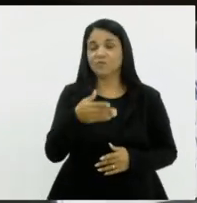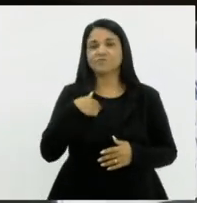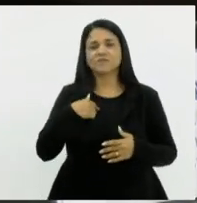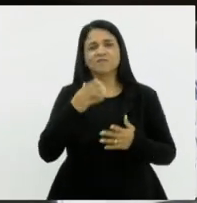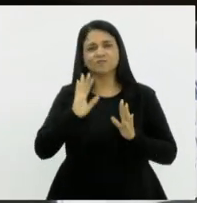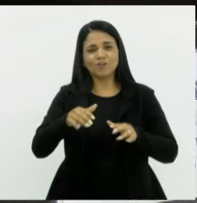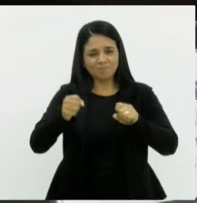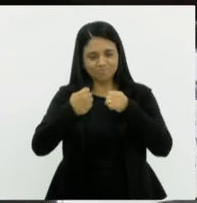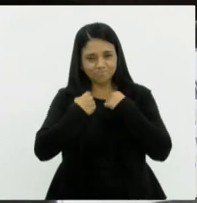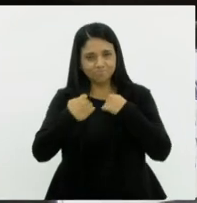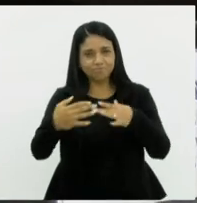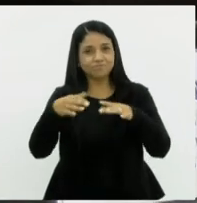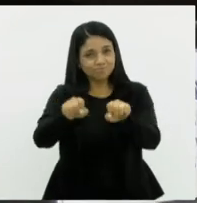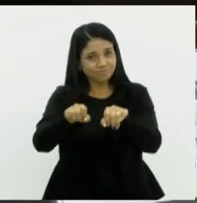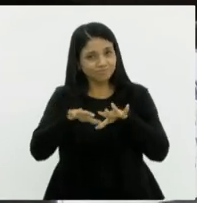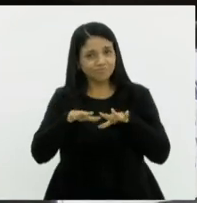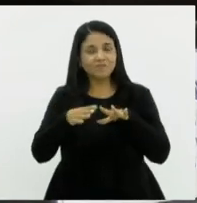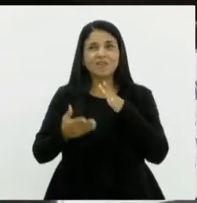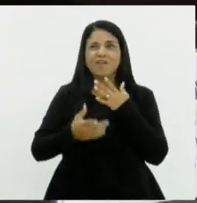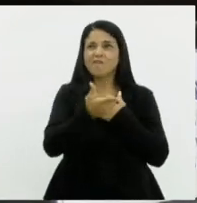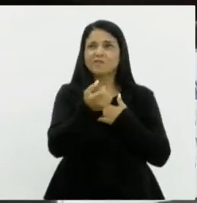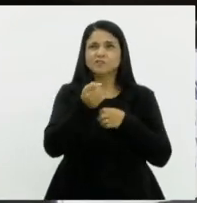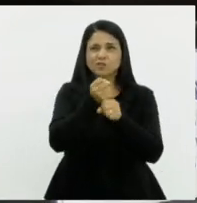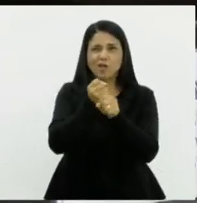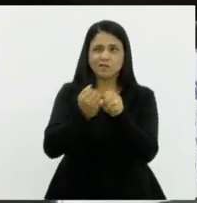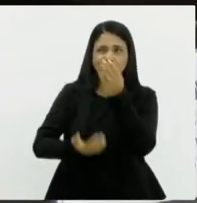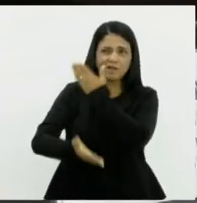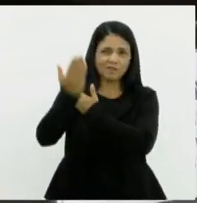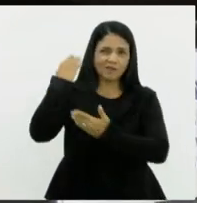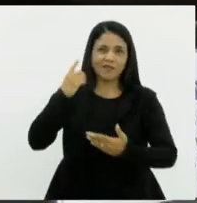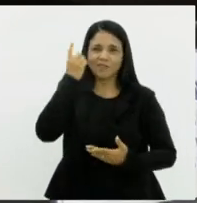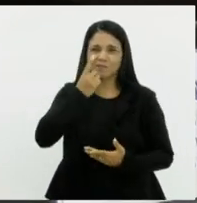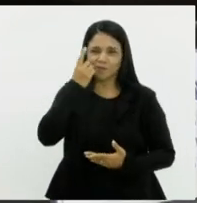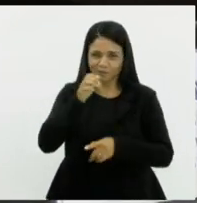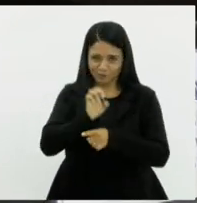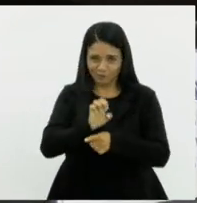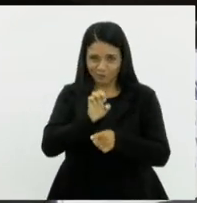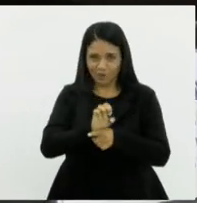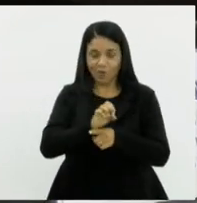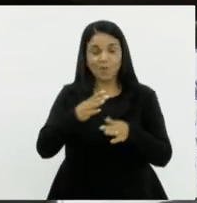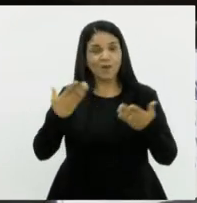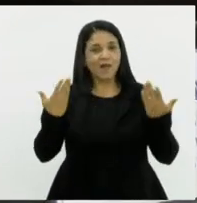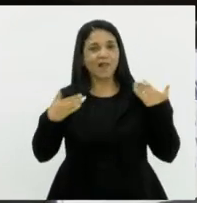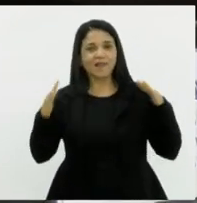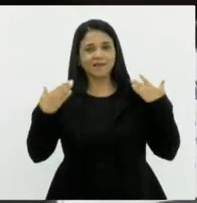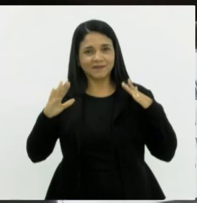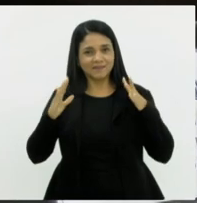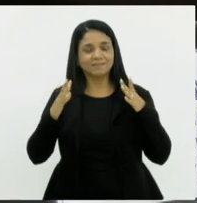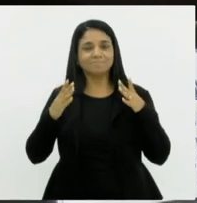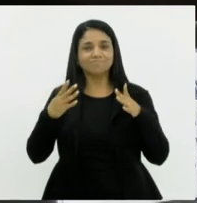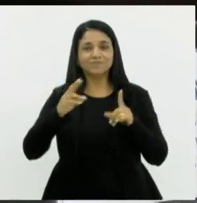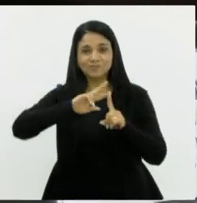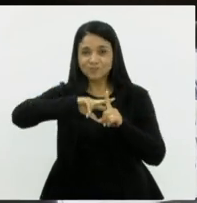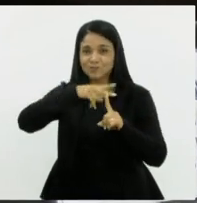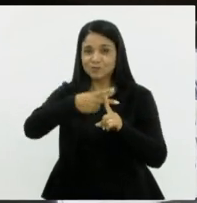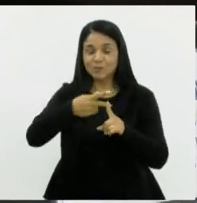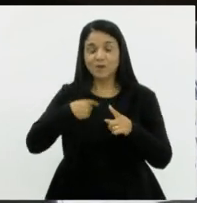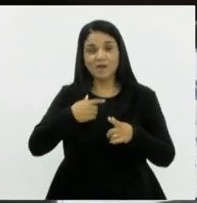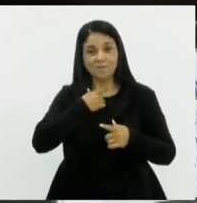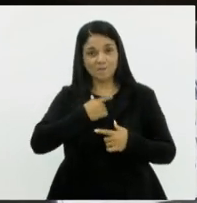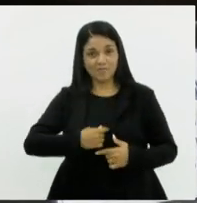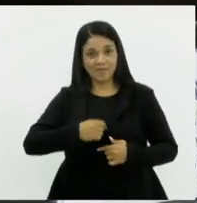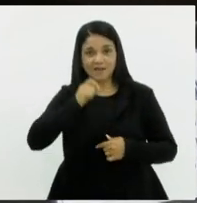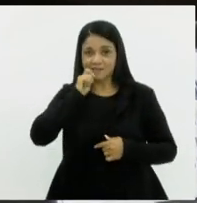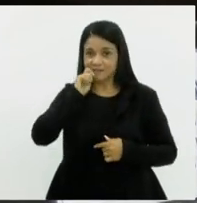mais de 20 anos atrás, deputado estadual também. Então, é uma alegria dupla, até porque estou vendo a medalha Tiradentes, da